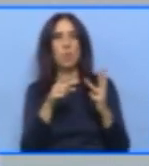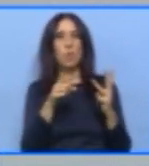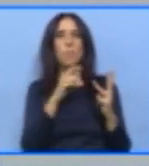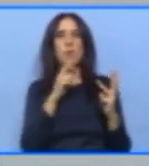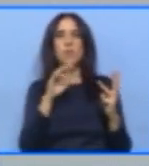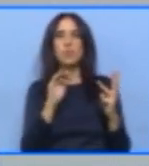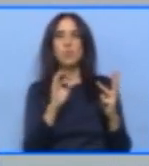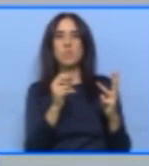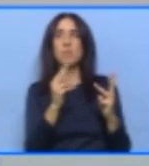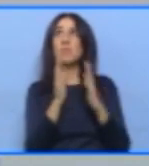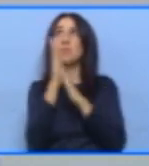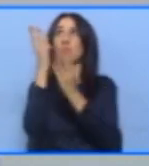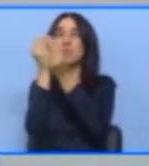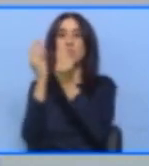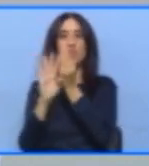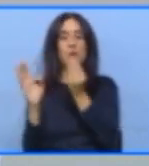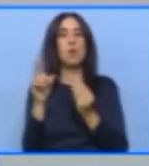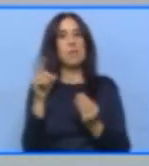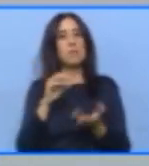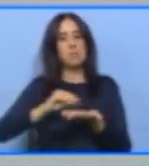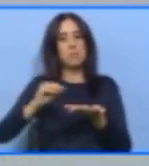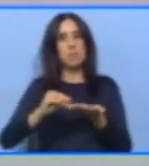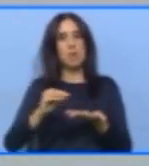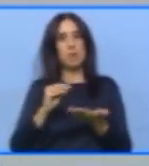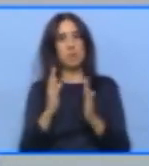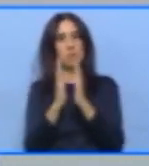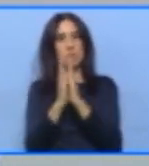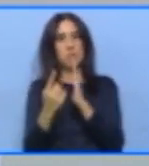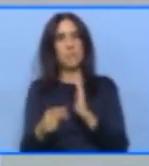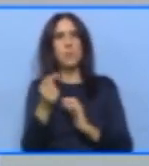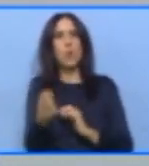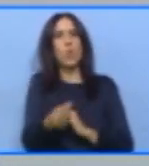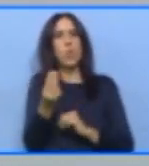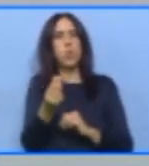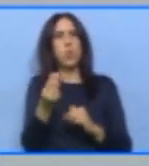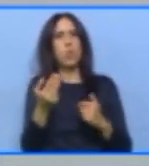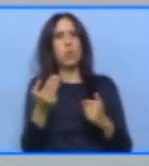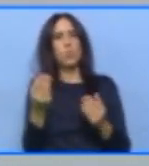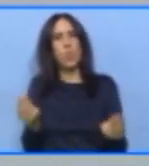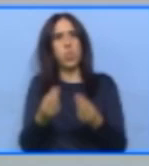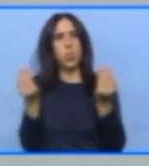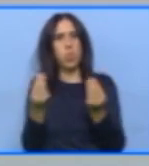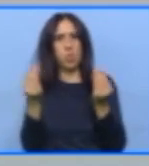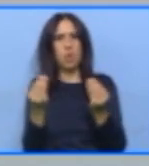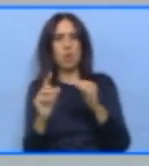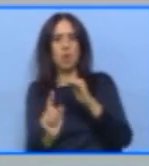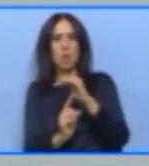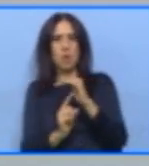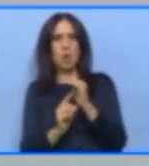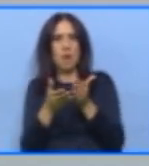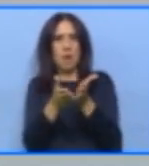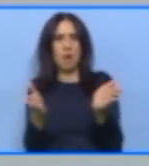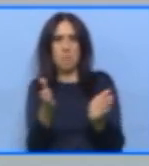tem já, que era o secretário da diocese, eu, miúdo, e o Zé Alberto, miúdos, que acabaríamos, nesta altura já